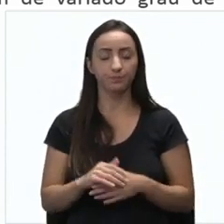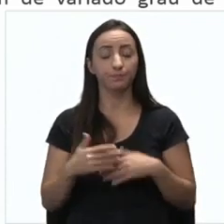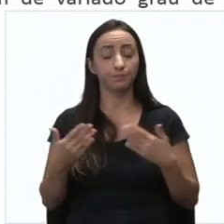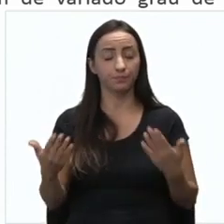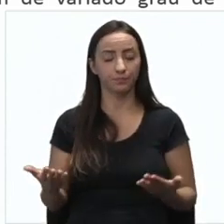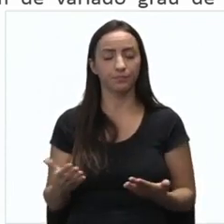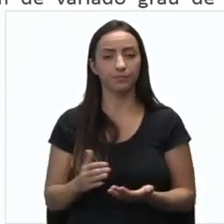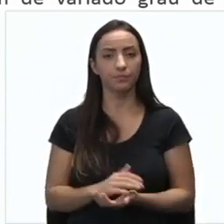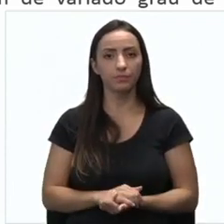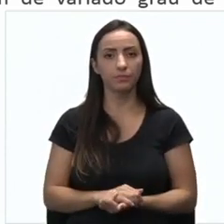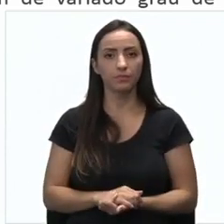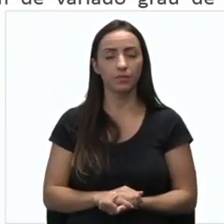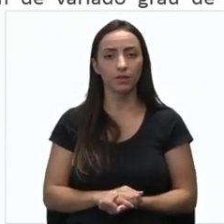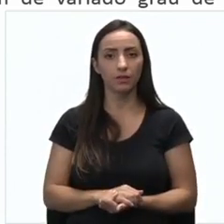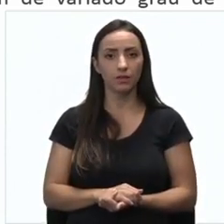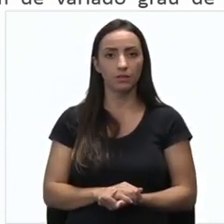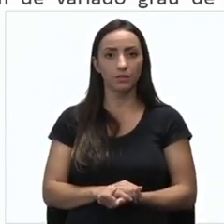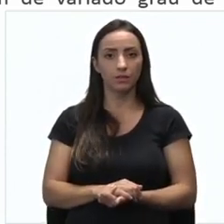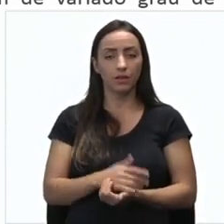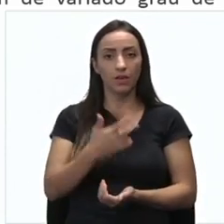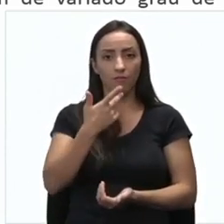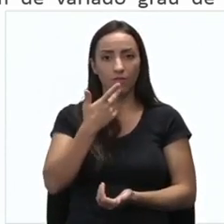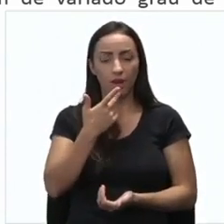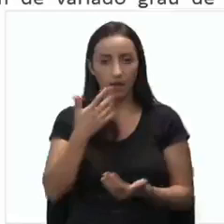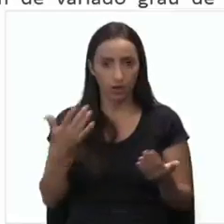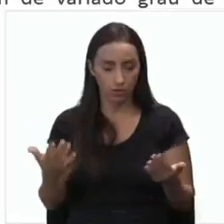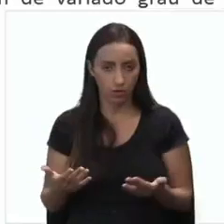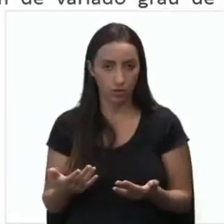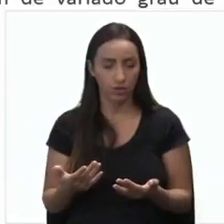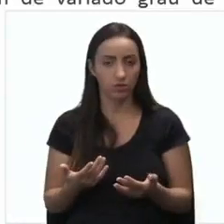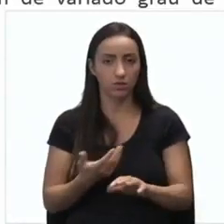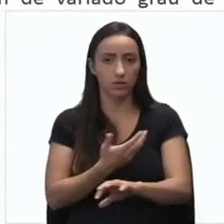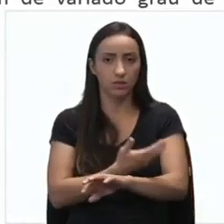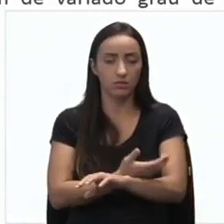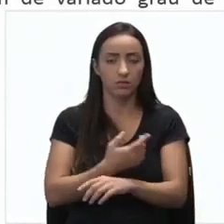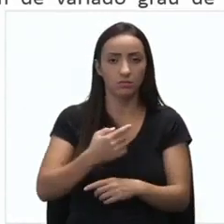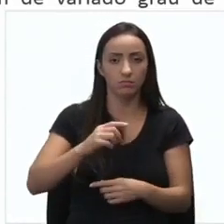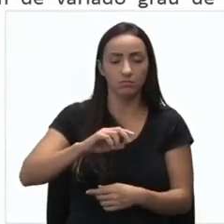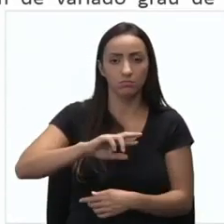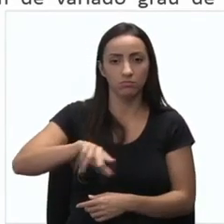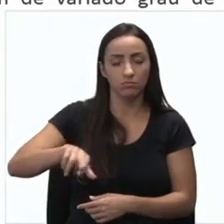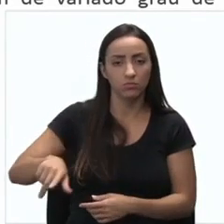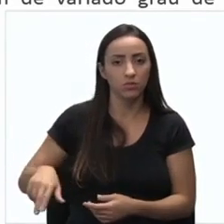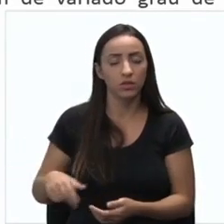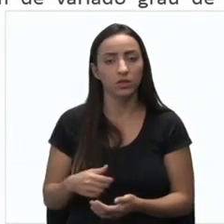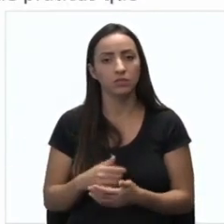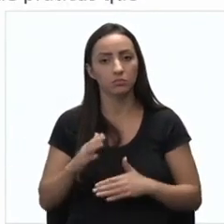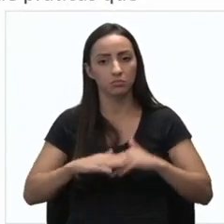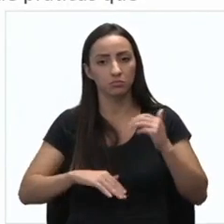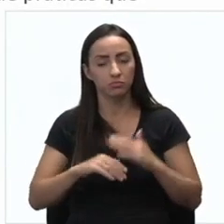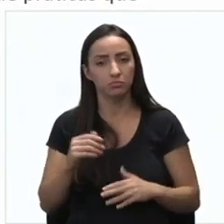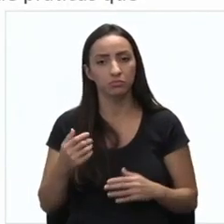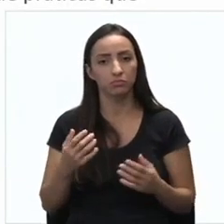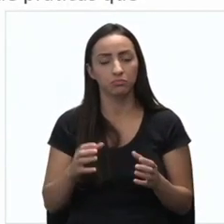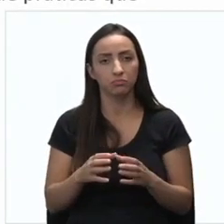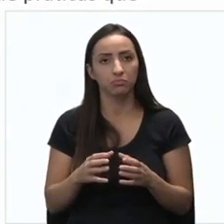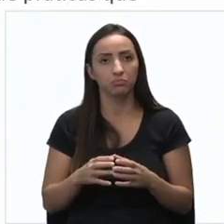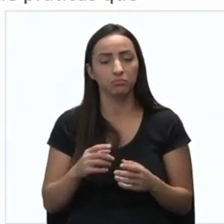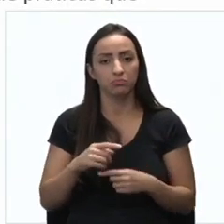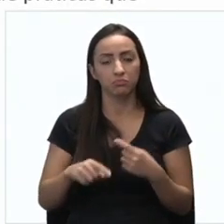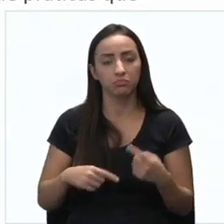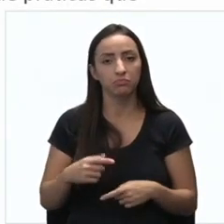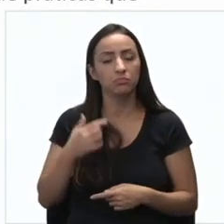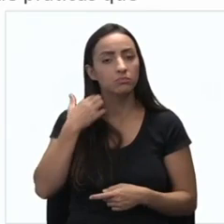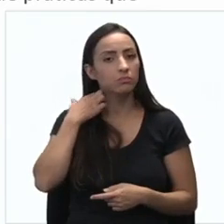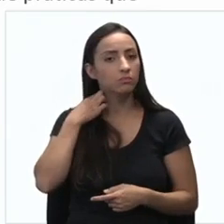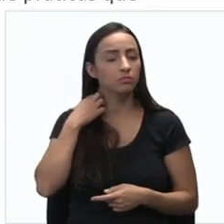Bem. Então, falando de interdisciplinaridade, multiprofissionalidade, nós temos aqui que